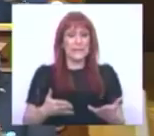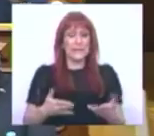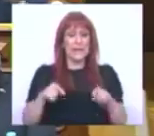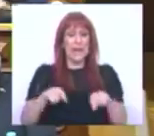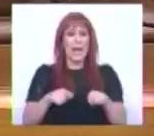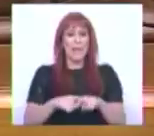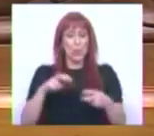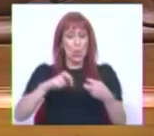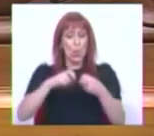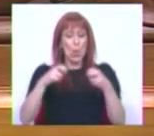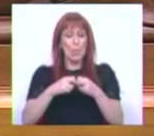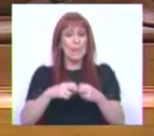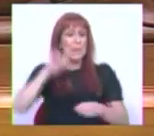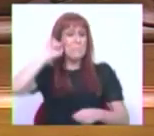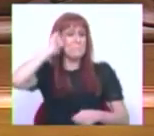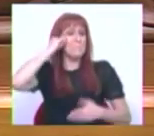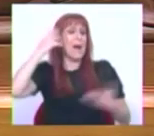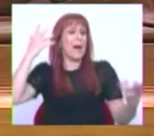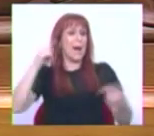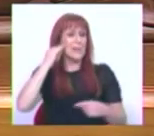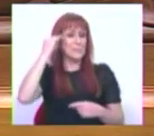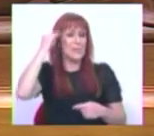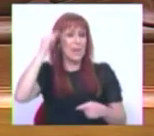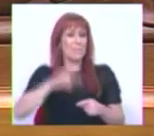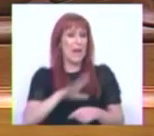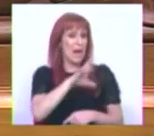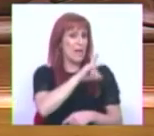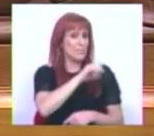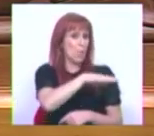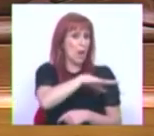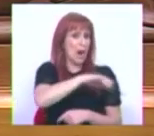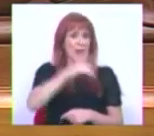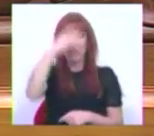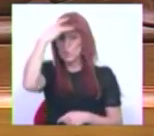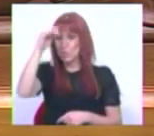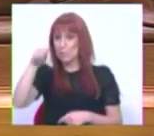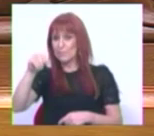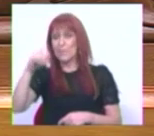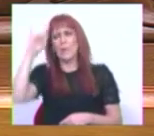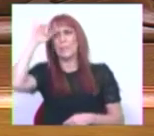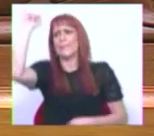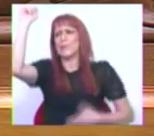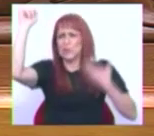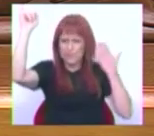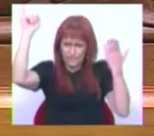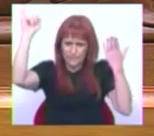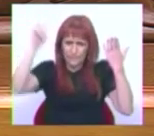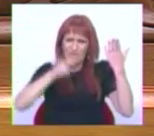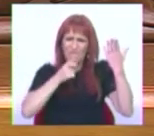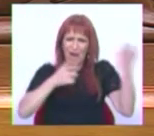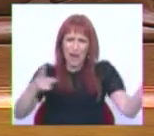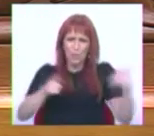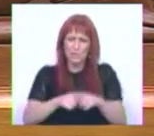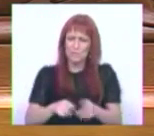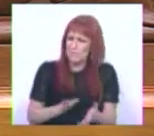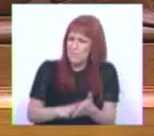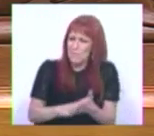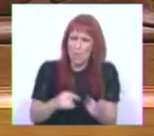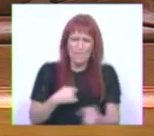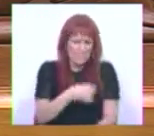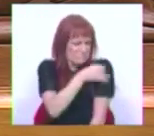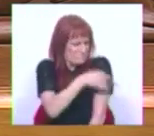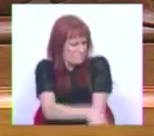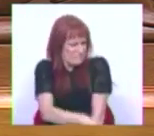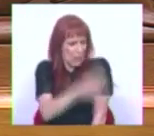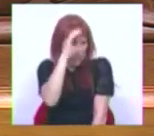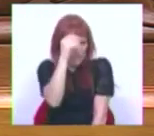Este é um problema que afeta, em particular, Lisboa, Setúbal e, imagine-se, Faro. O que prova o desprezo que